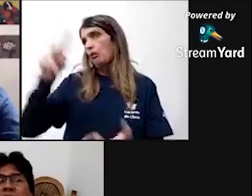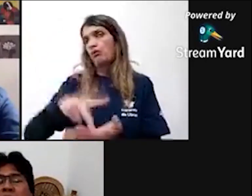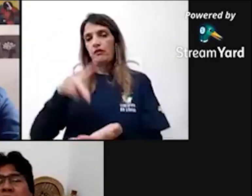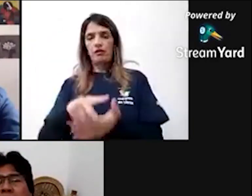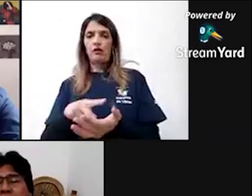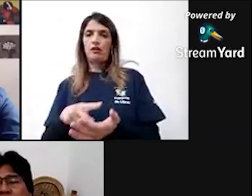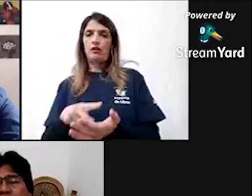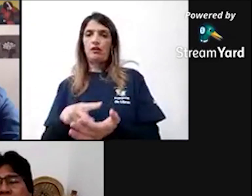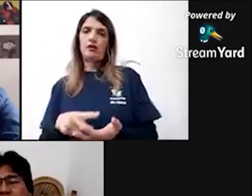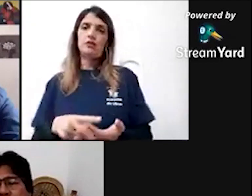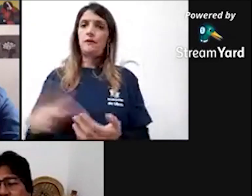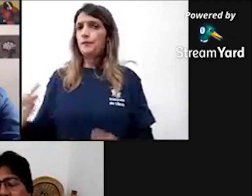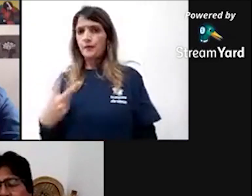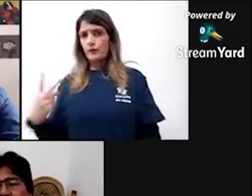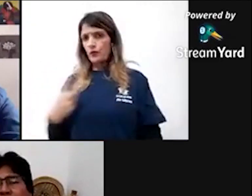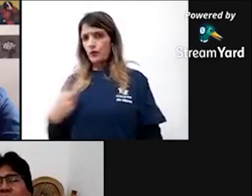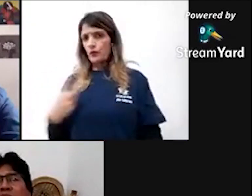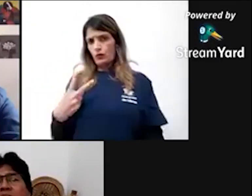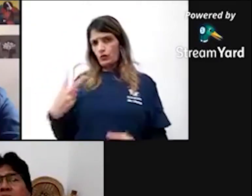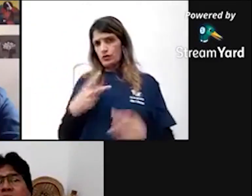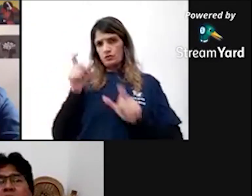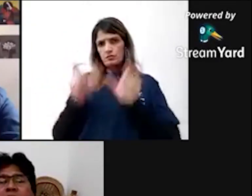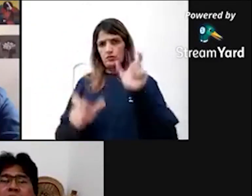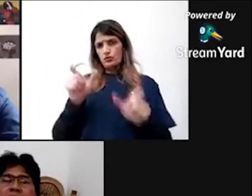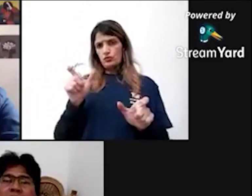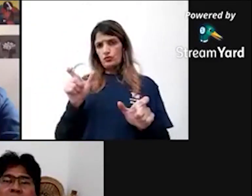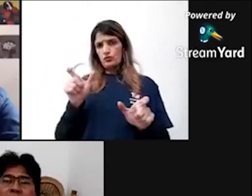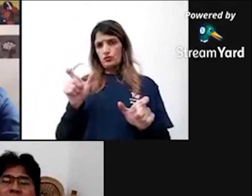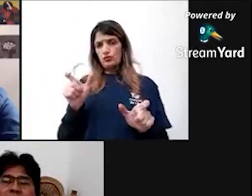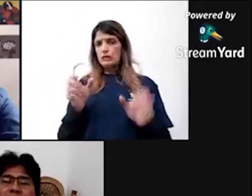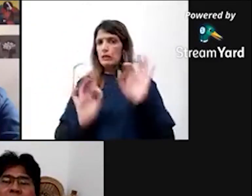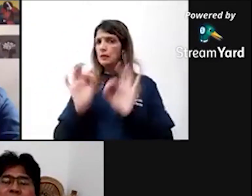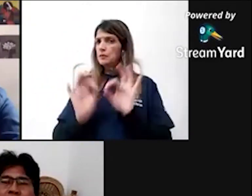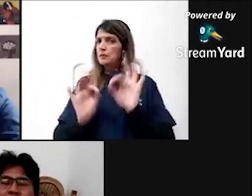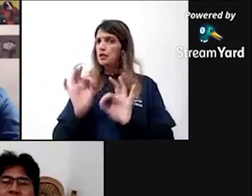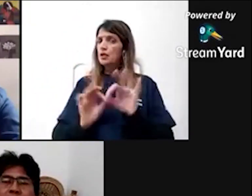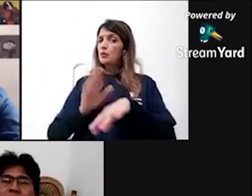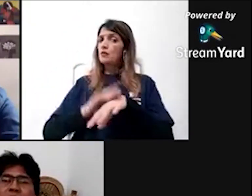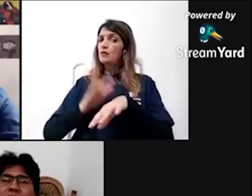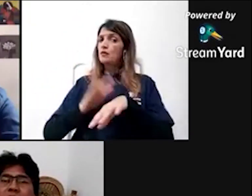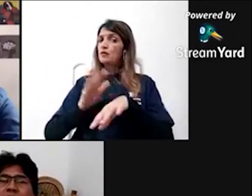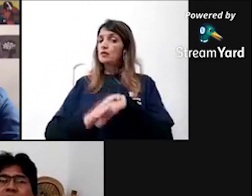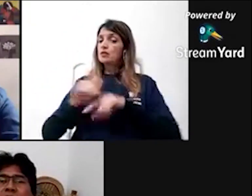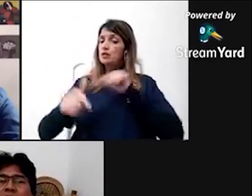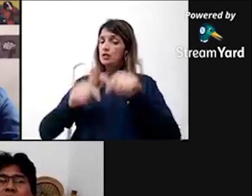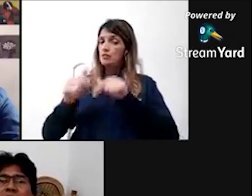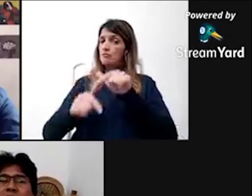são duas pessoas que se prepararam para isso, para fazer esse tipo de trabalho,